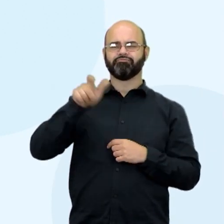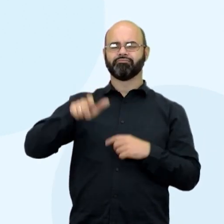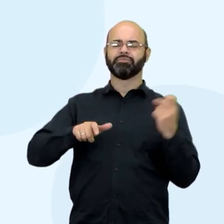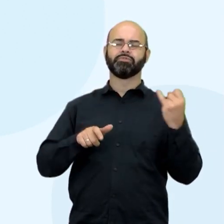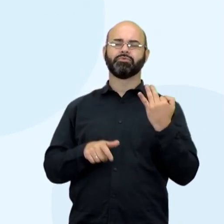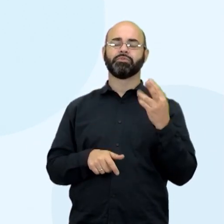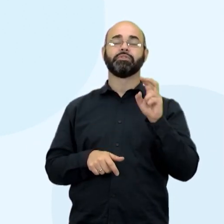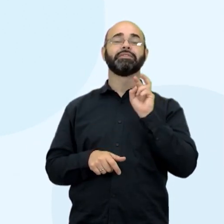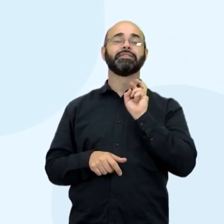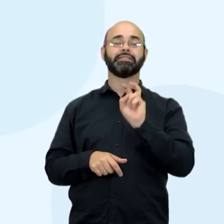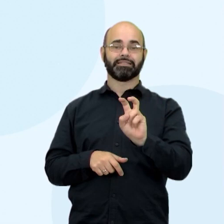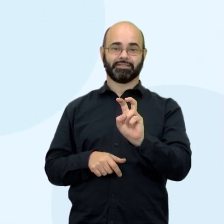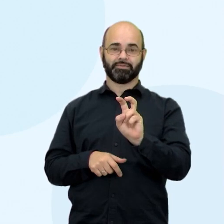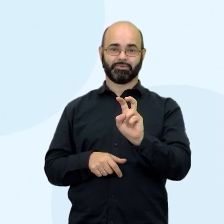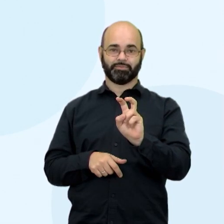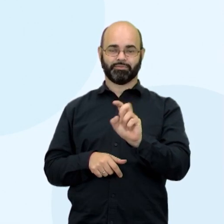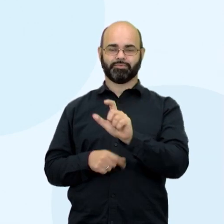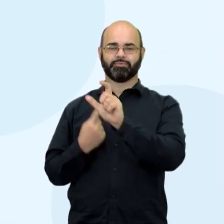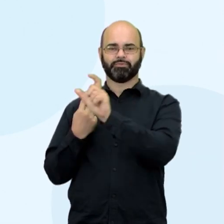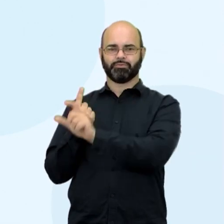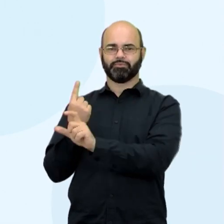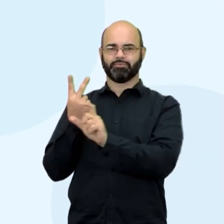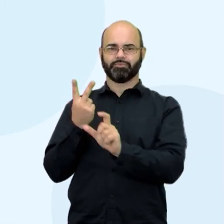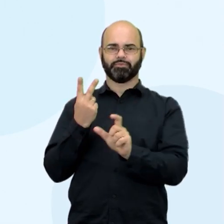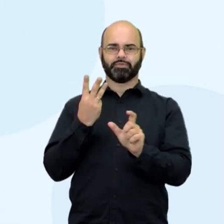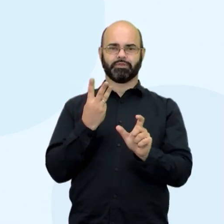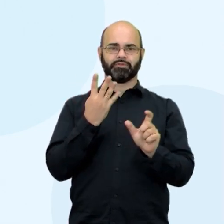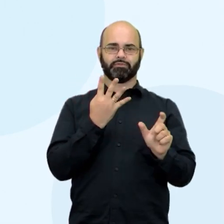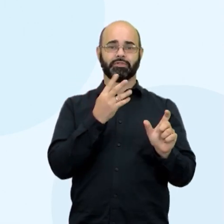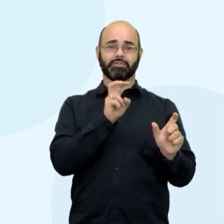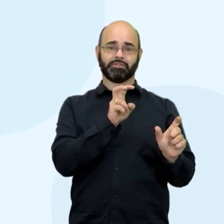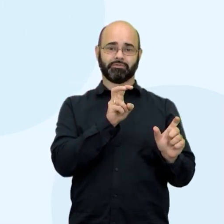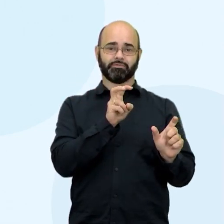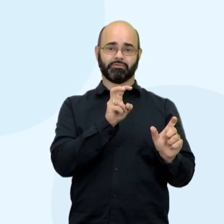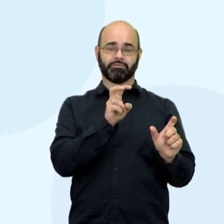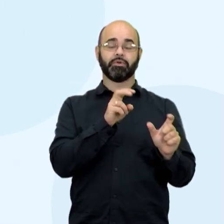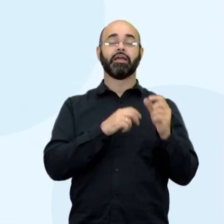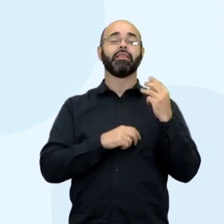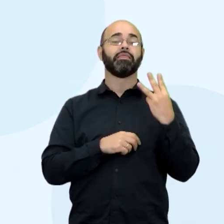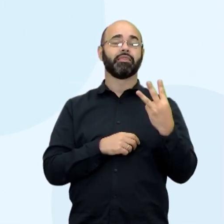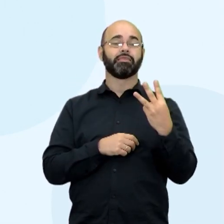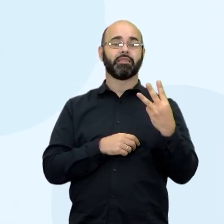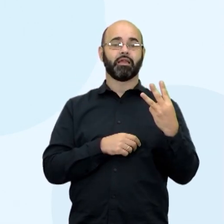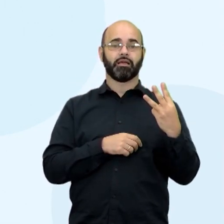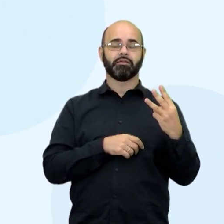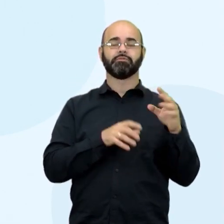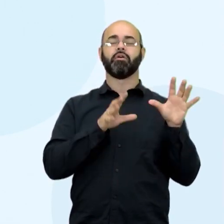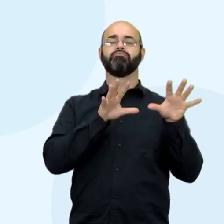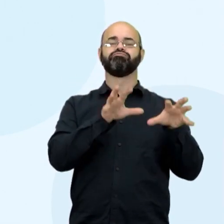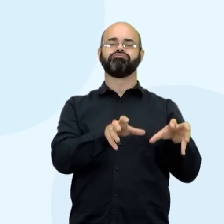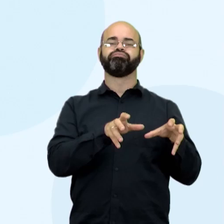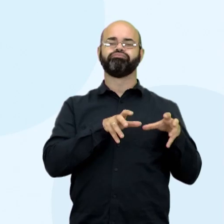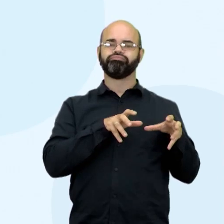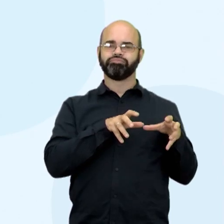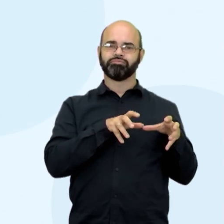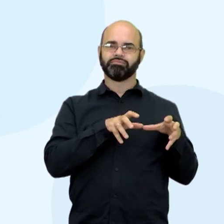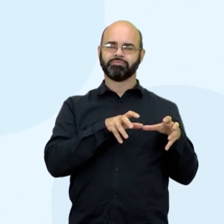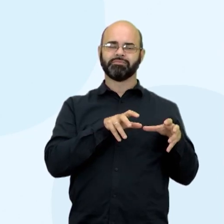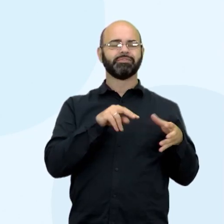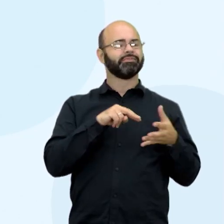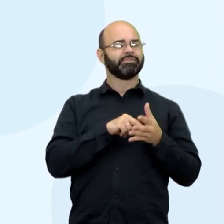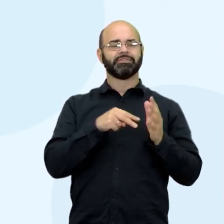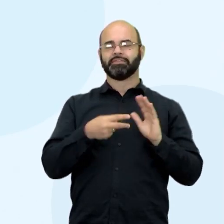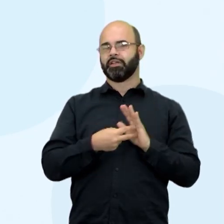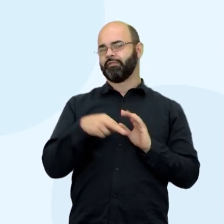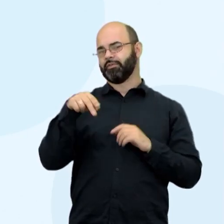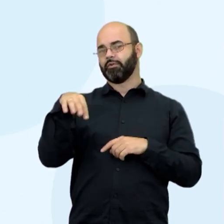E dessas 5 tiras, eu separei 3. Isso quer dizer que 3 para 5 é a mesma coisa